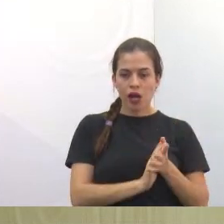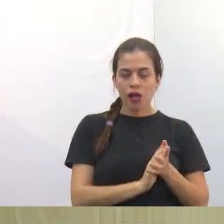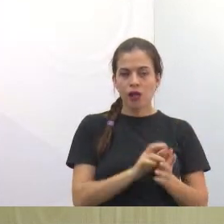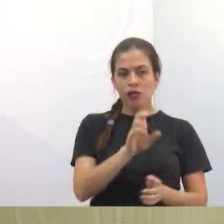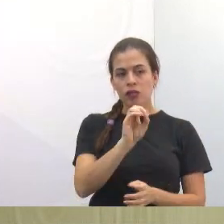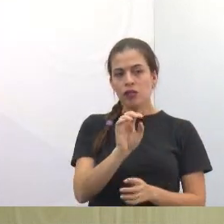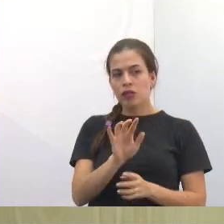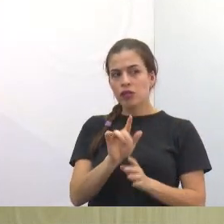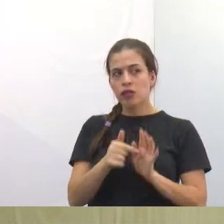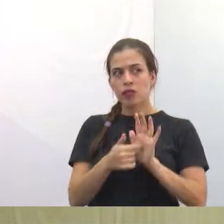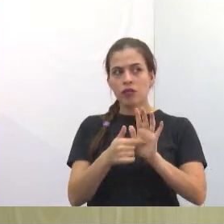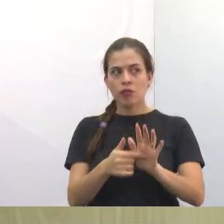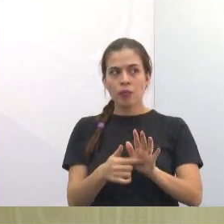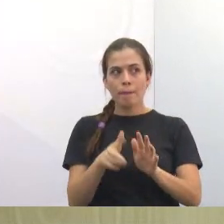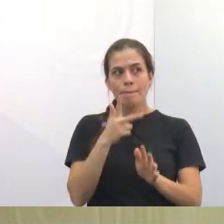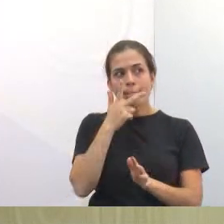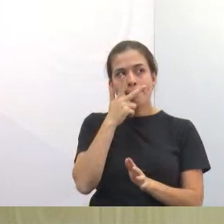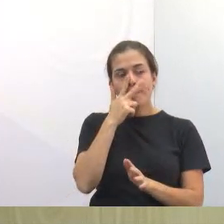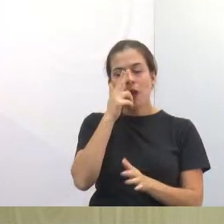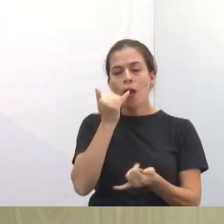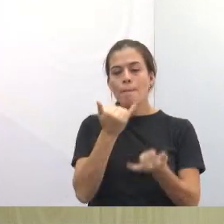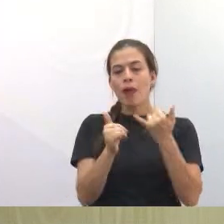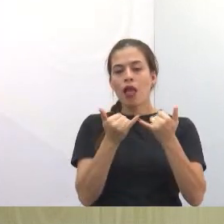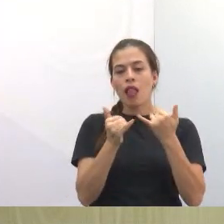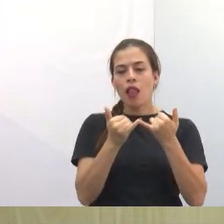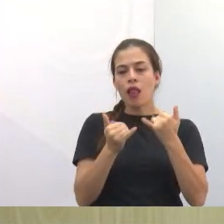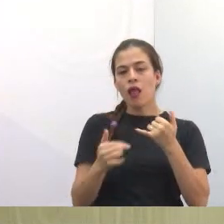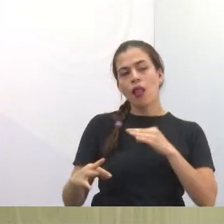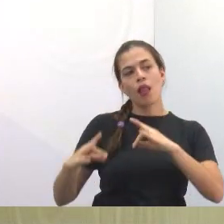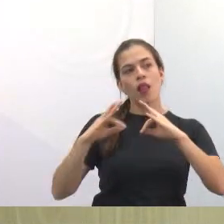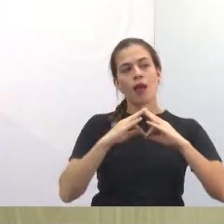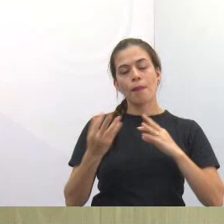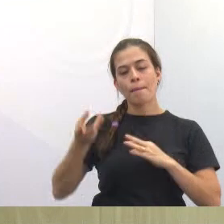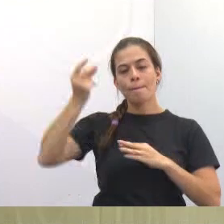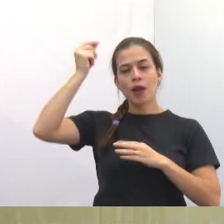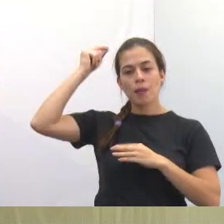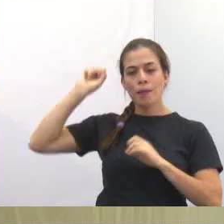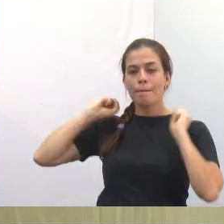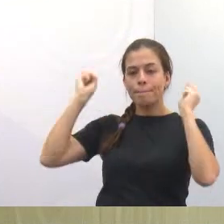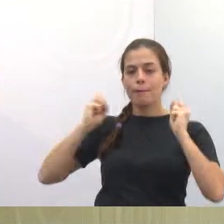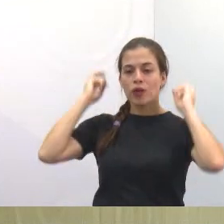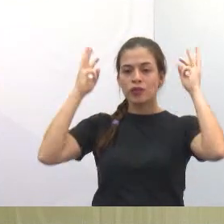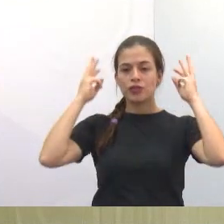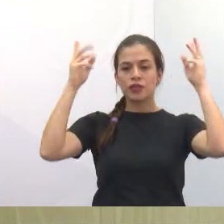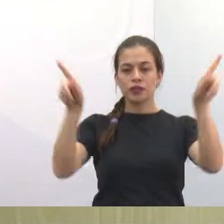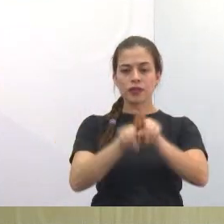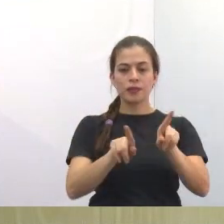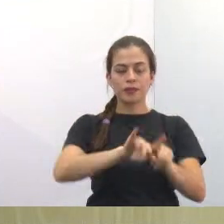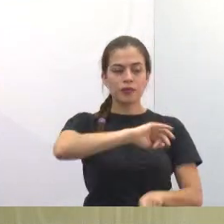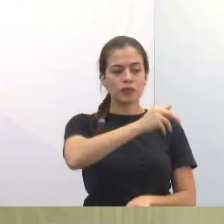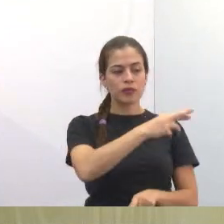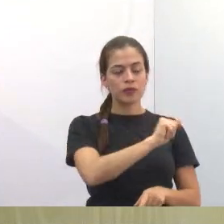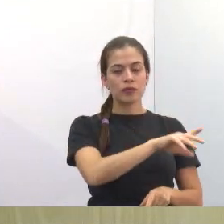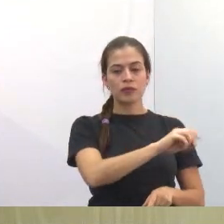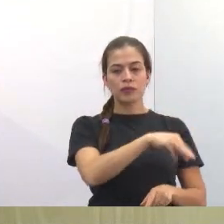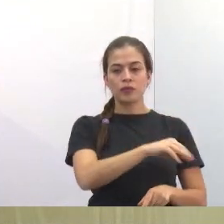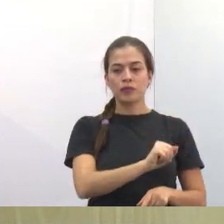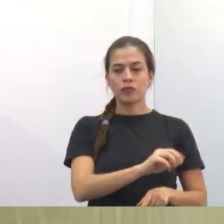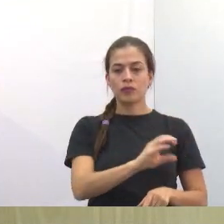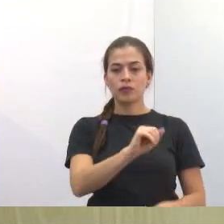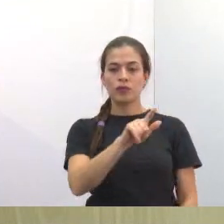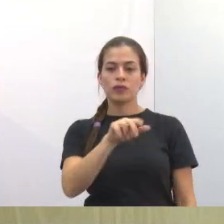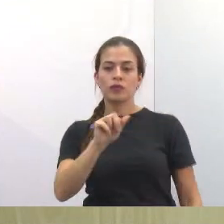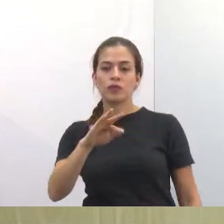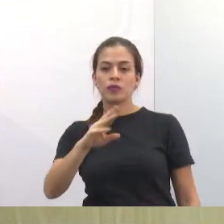uma réplica do tabernáculo dos templos de Moisés, e o Jardim das Oliveiras Centenárias. Mais do que um